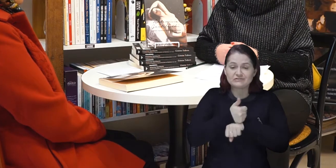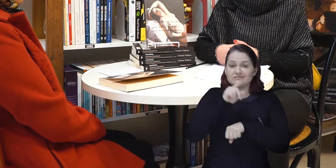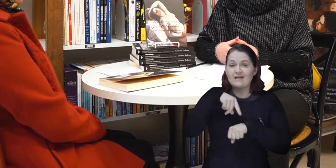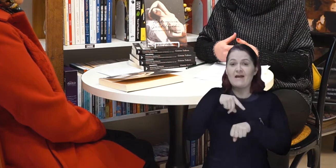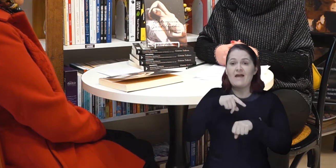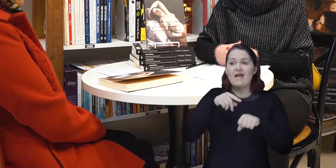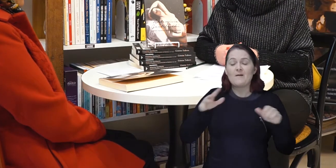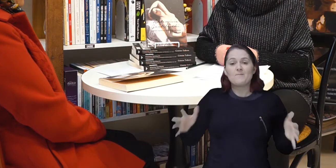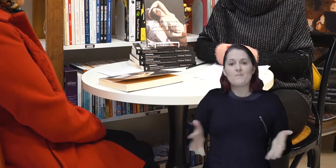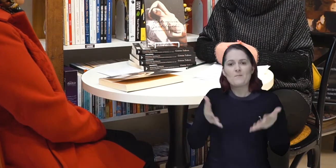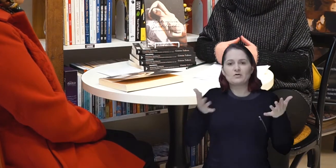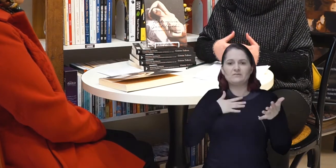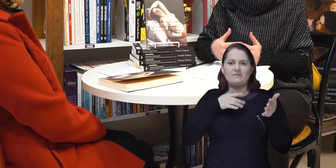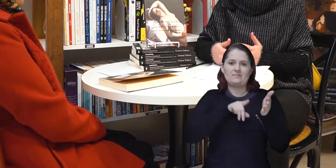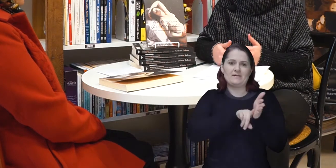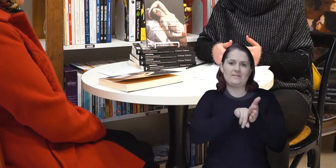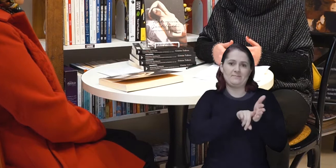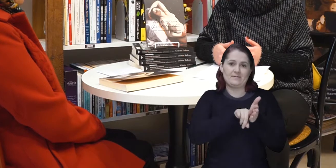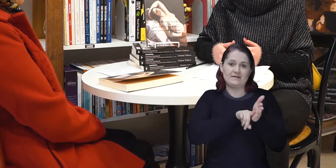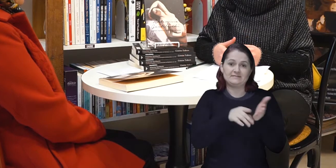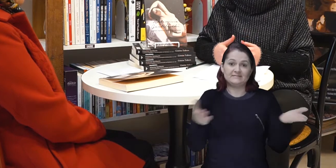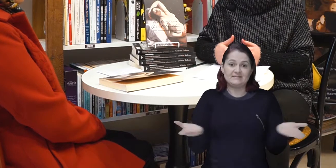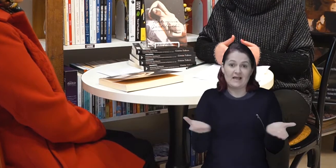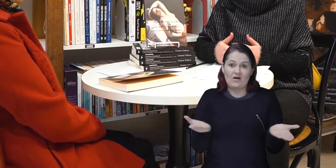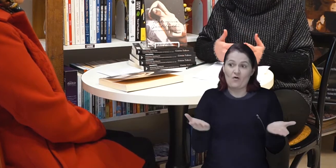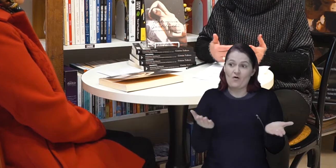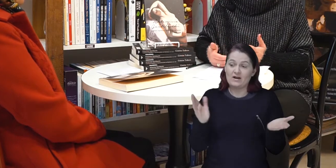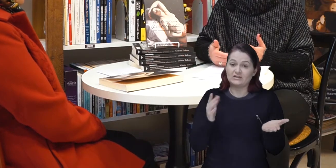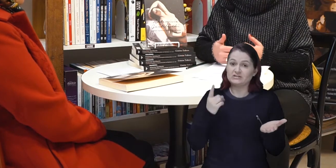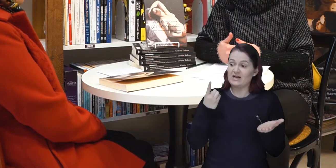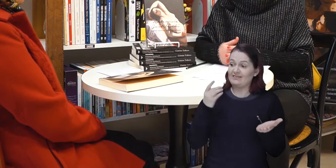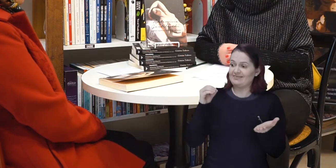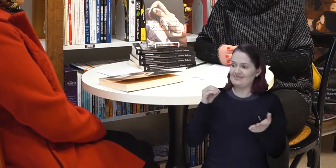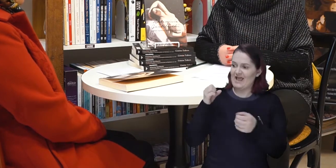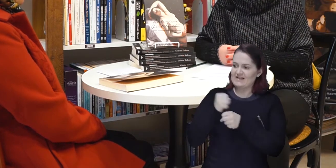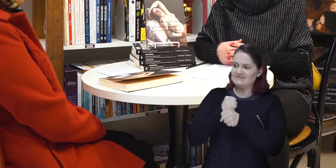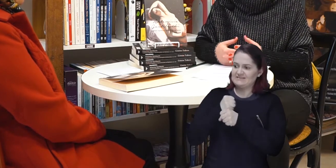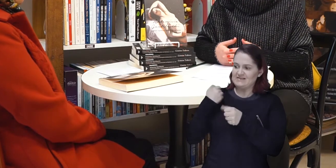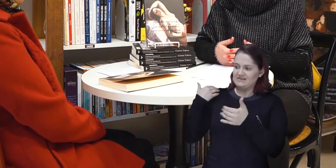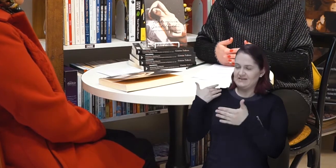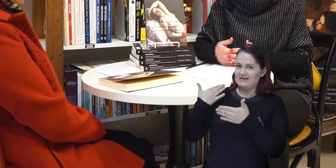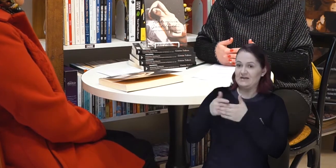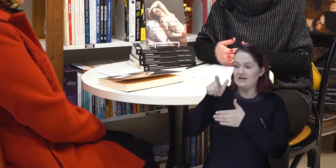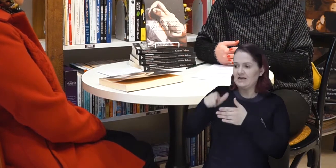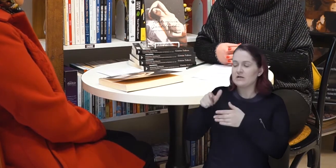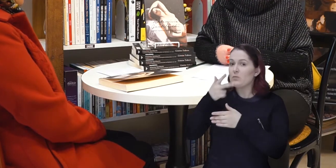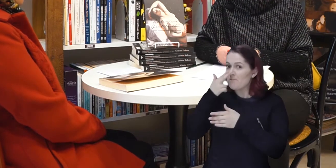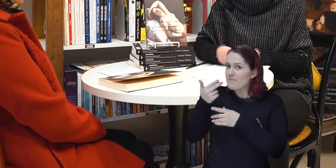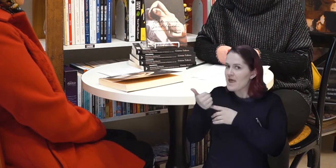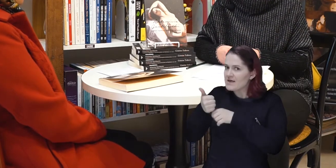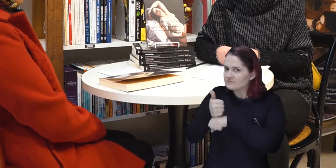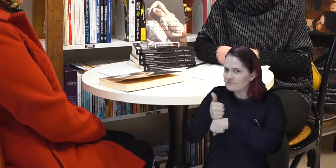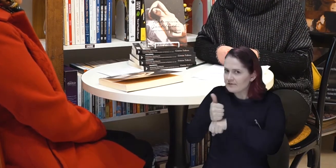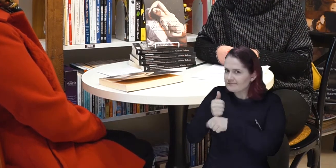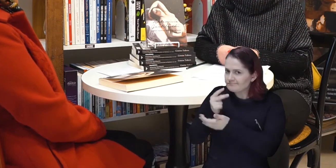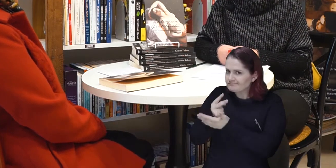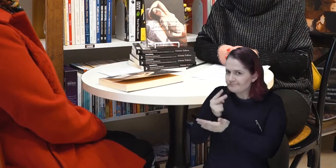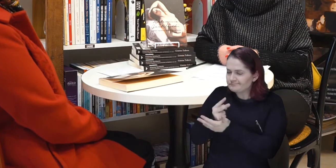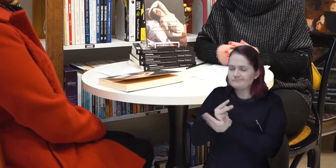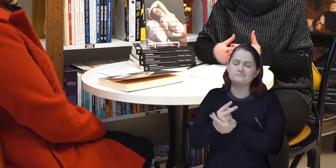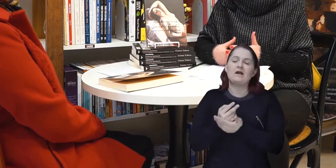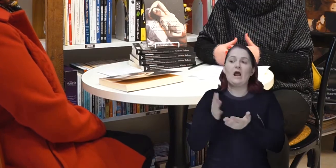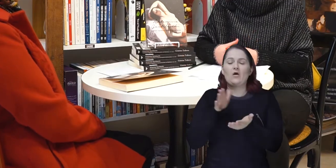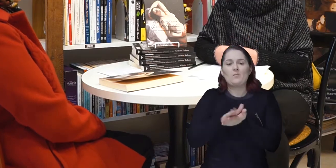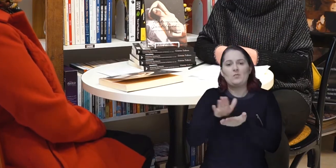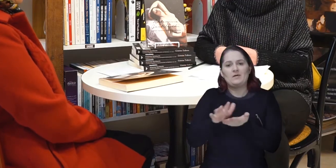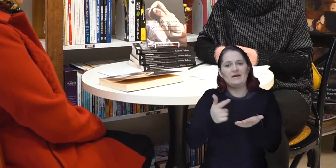foi o que me motivou a realizar toda a pesquisa, que agora então eu comemoro 10 anos já de pesquisa sobre essa artista